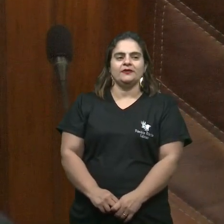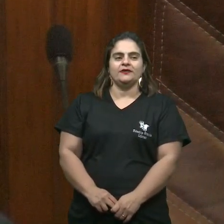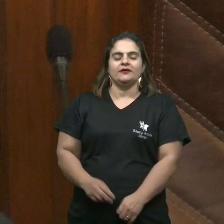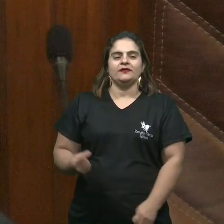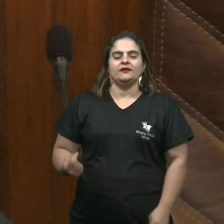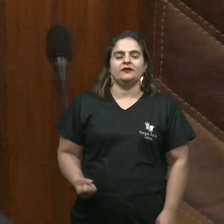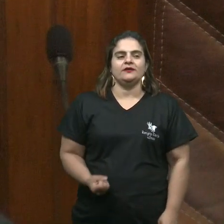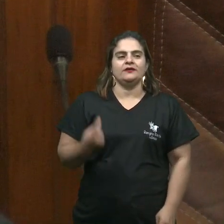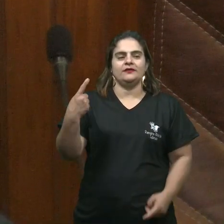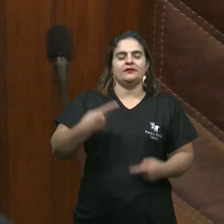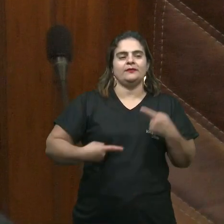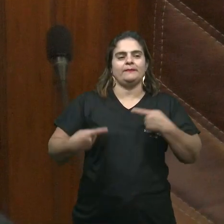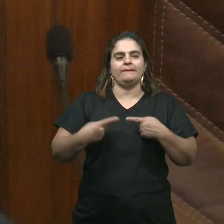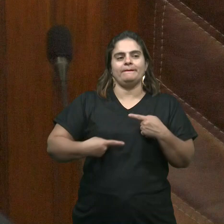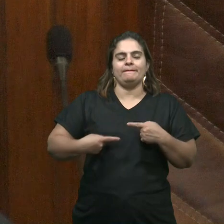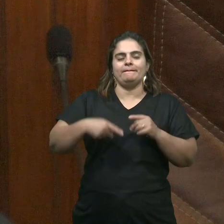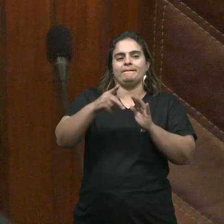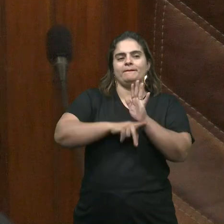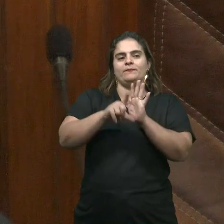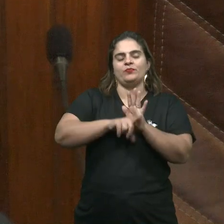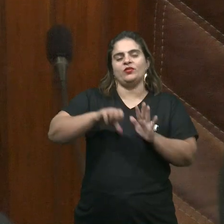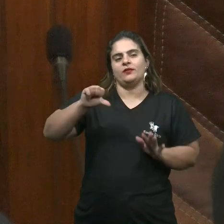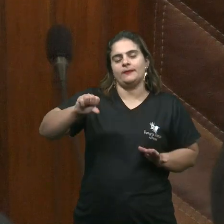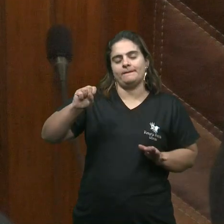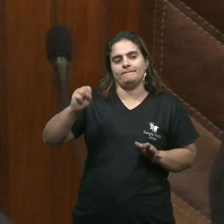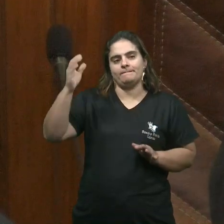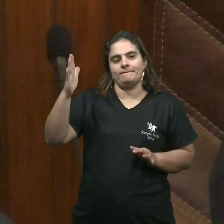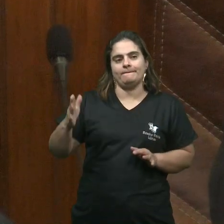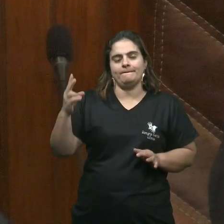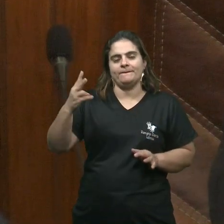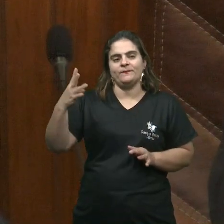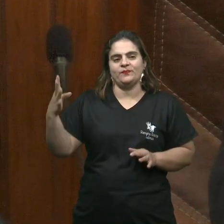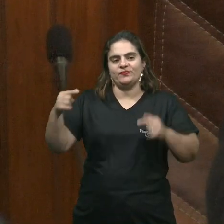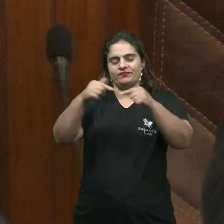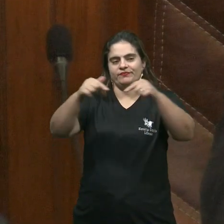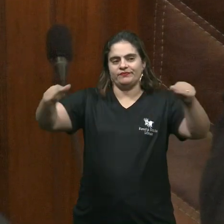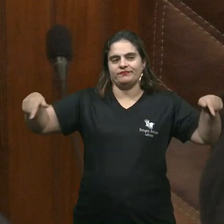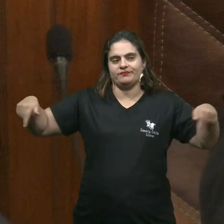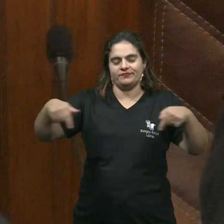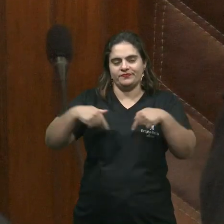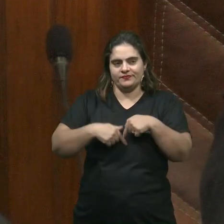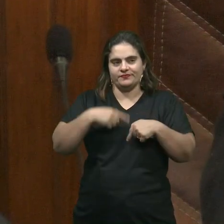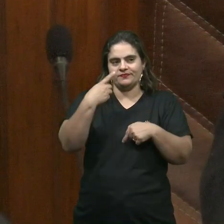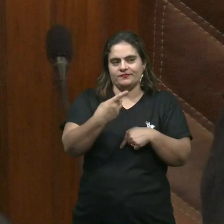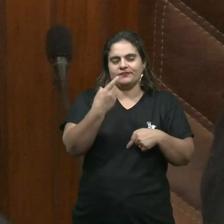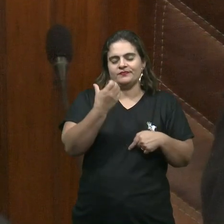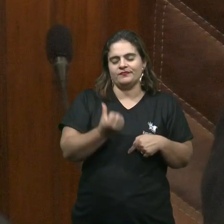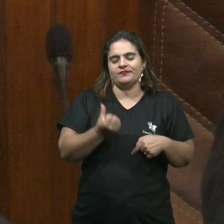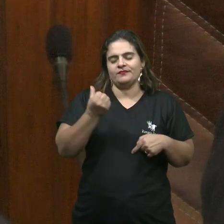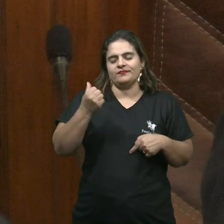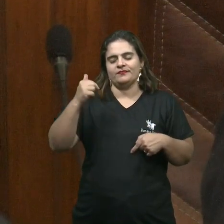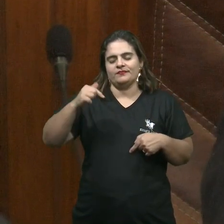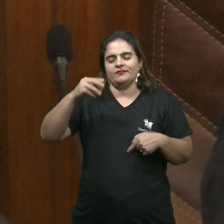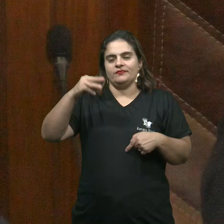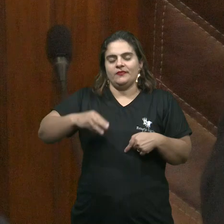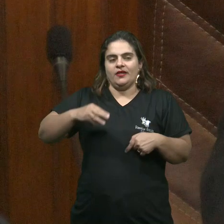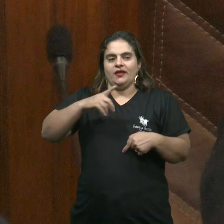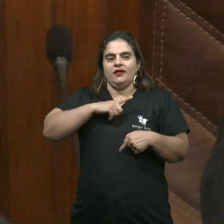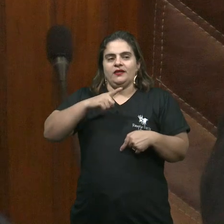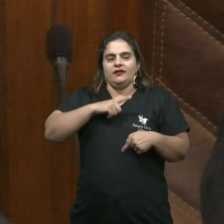Primeira discussão do projeto de lei 98-2024 da Prefeitura Municipal, desafetando o lote 15 da quadra 1, medindo 166,97 m²,